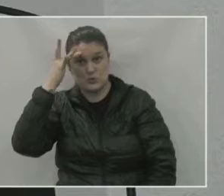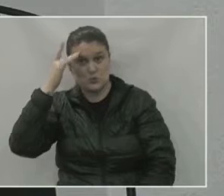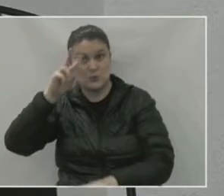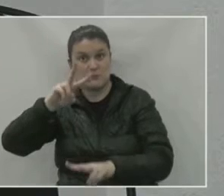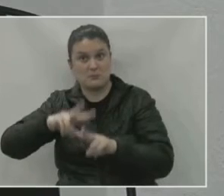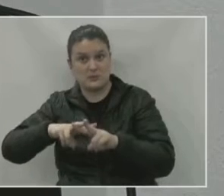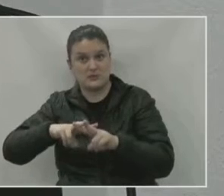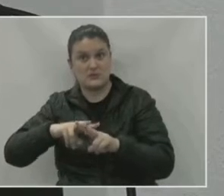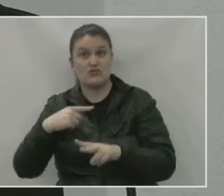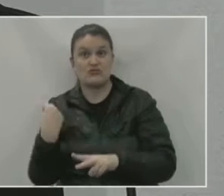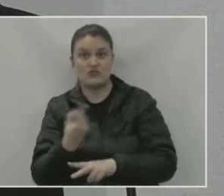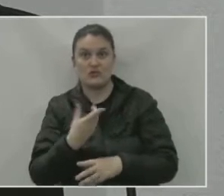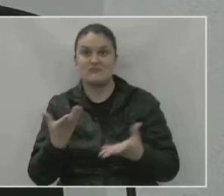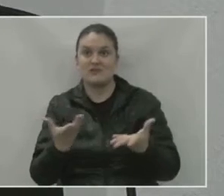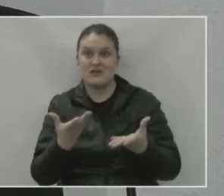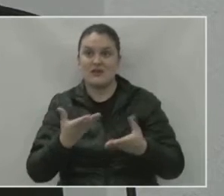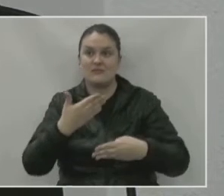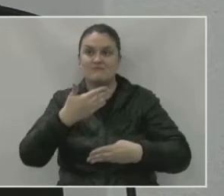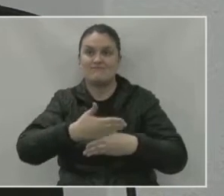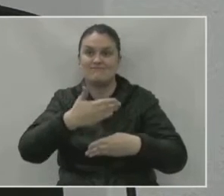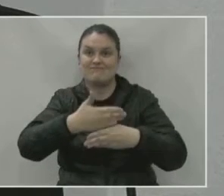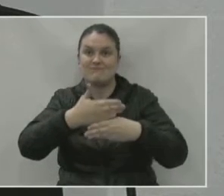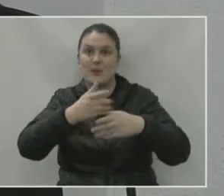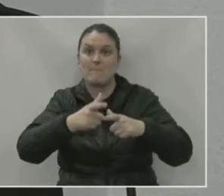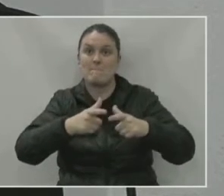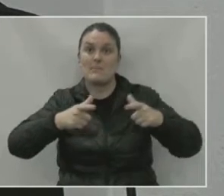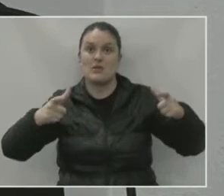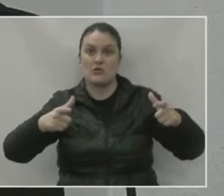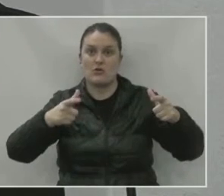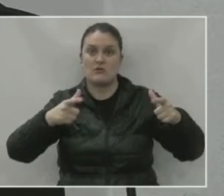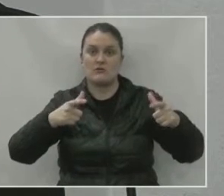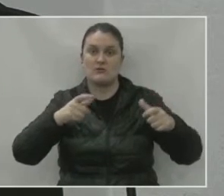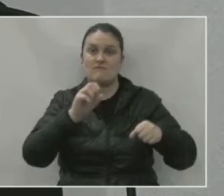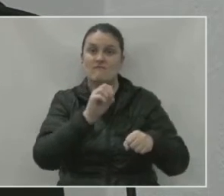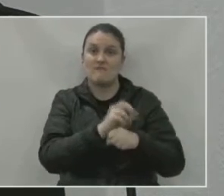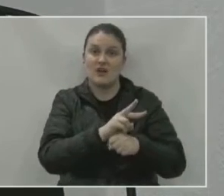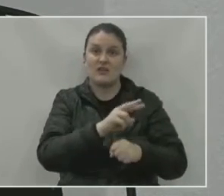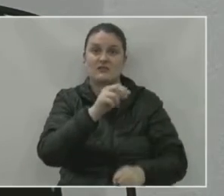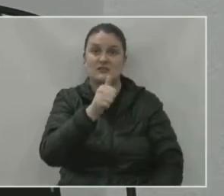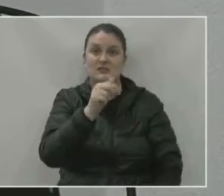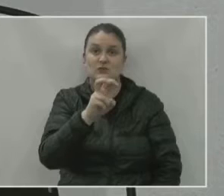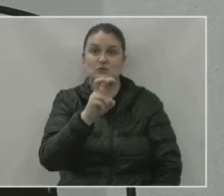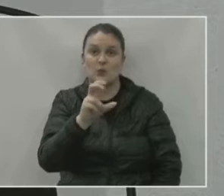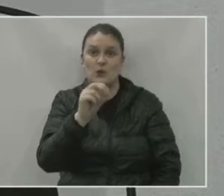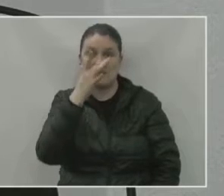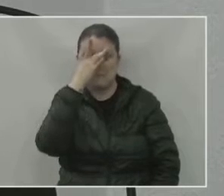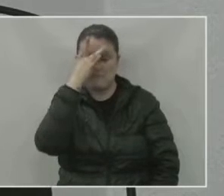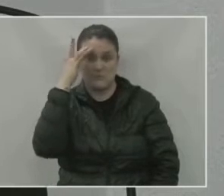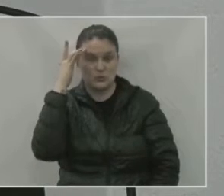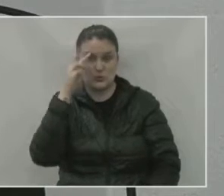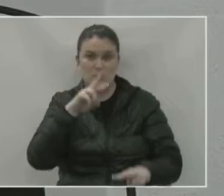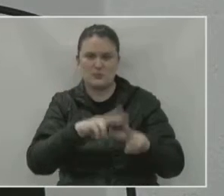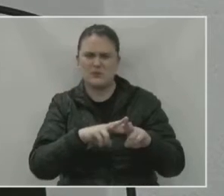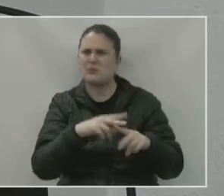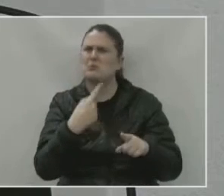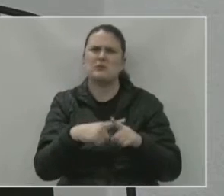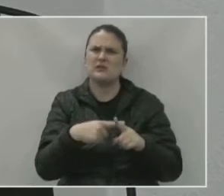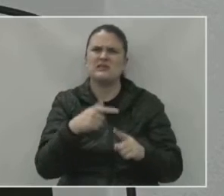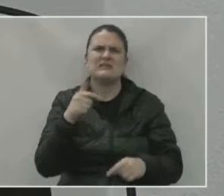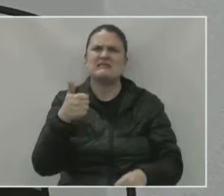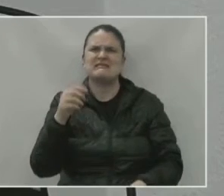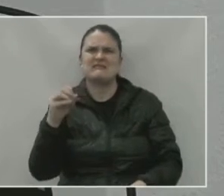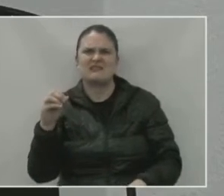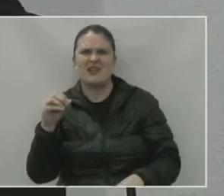essa cadeia e colocaríamos ali 150 presos. Por que a mudança de 100 para